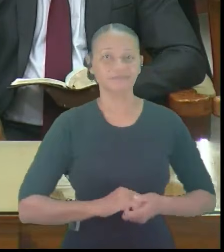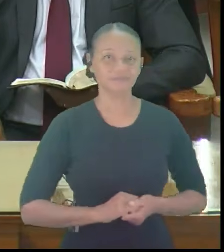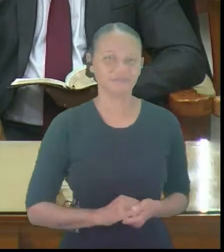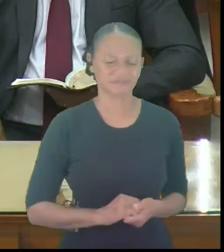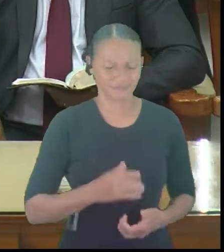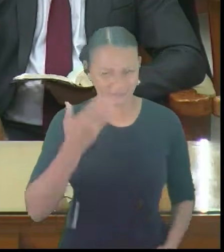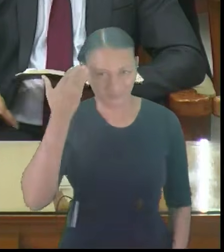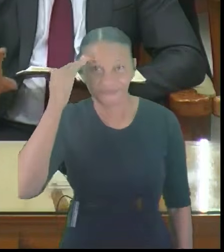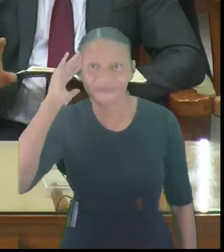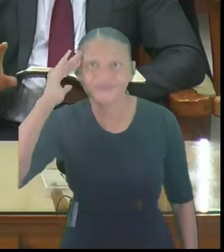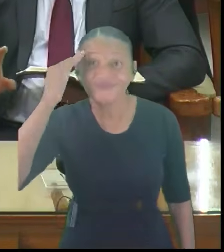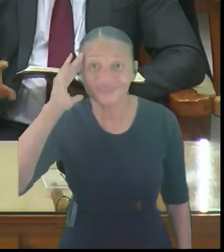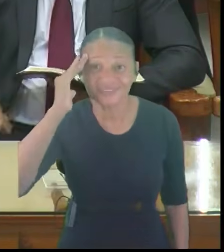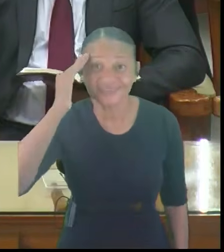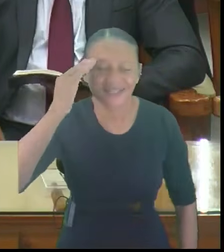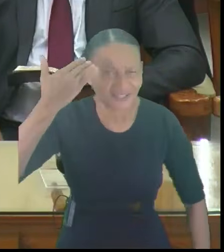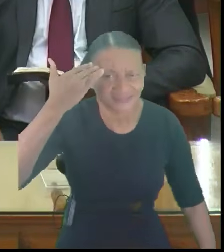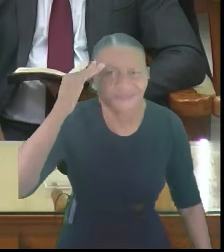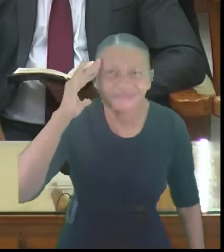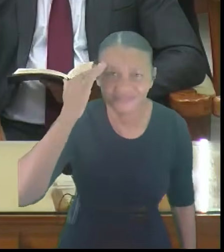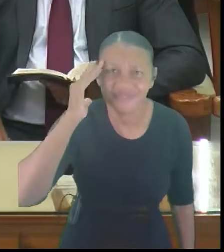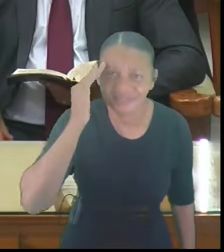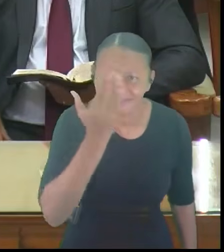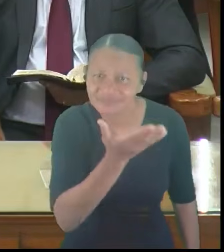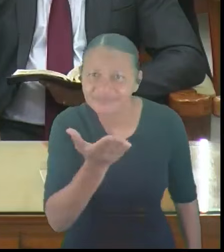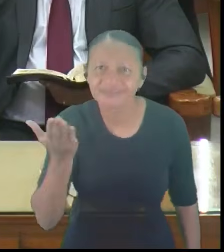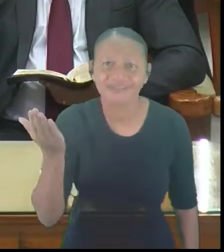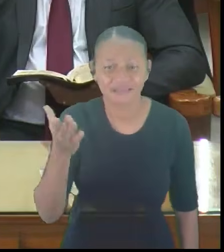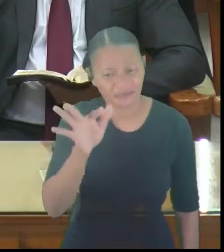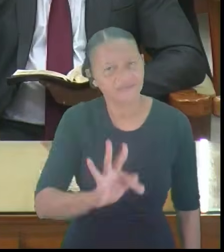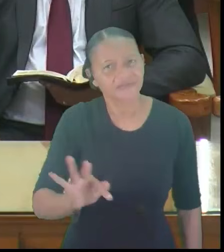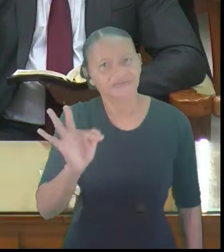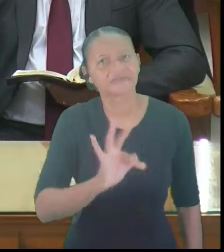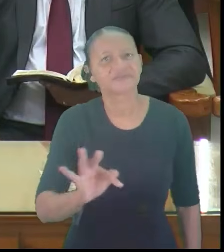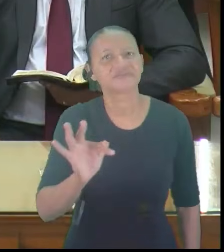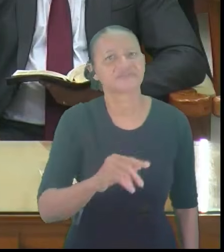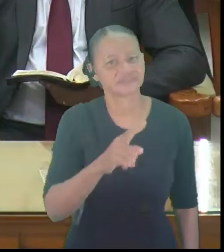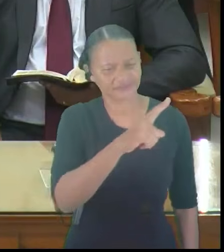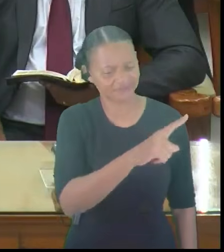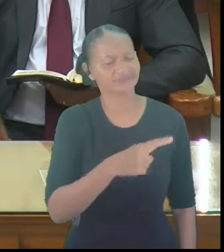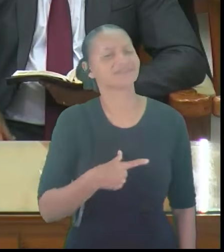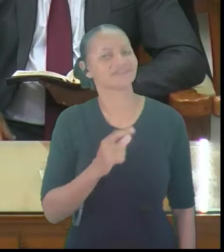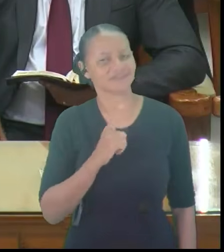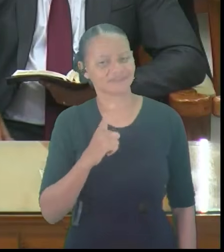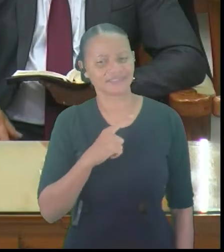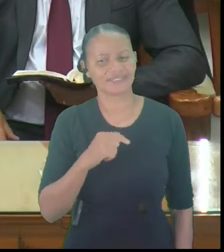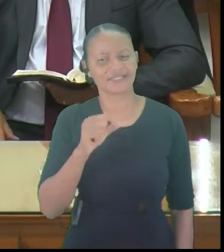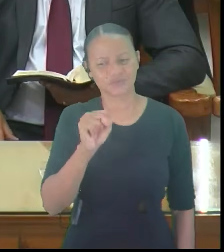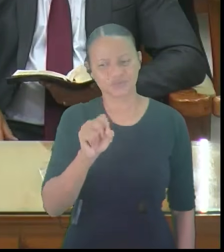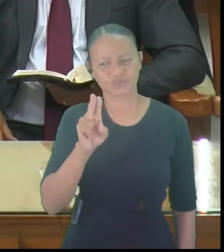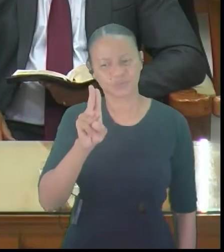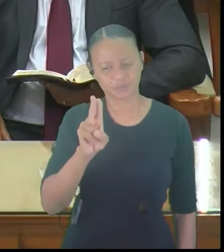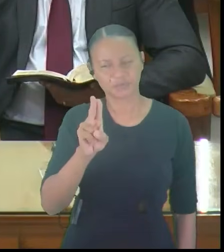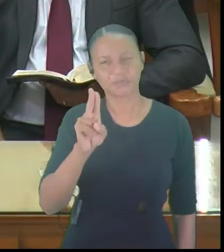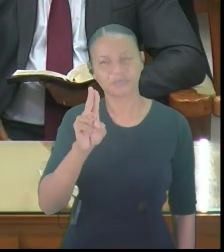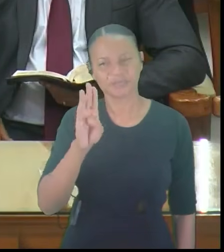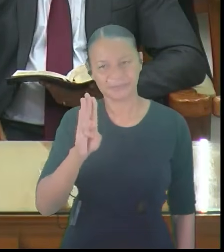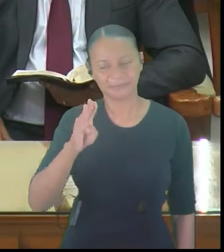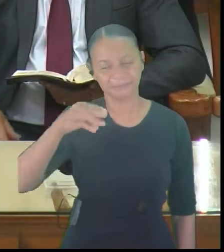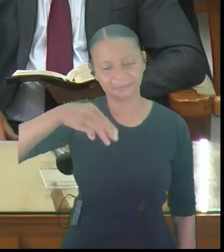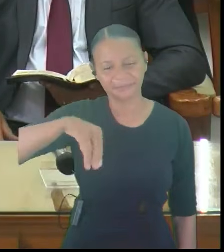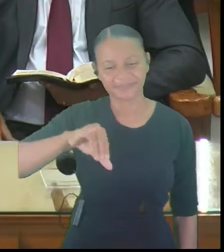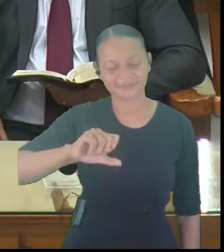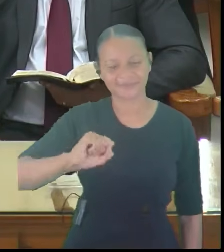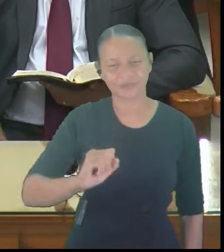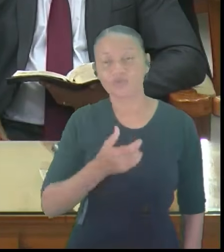Quem entendeu? Quem entendeu? Amém. Até na faculdade deles tem submissão. Tem ou não tem na faculdade deles? Lá não tem um reitor na